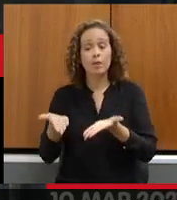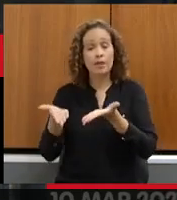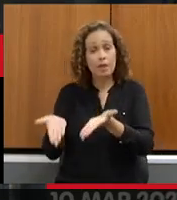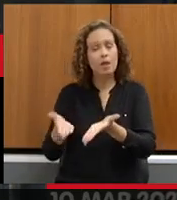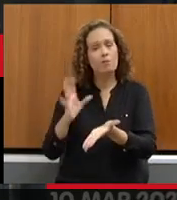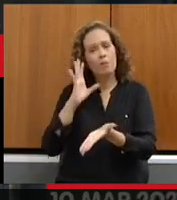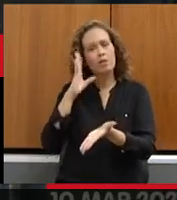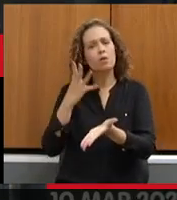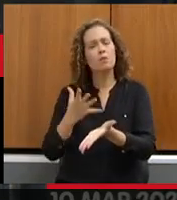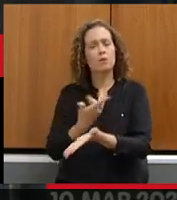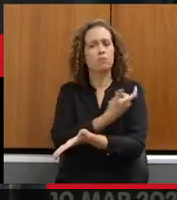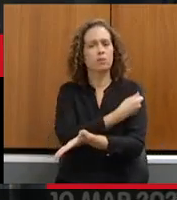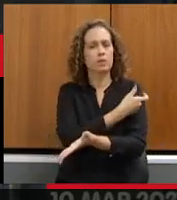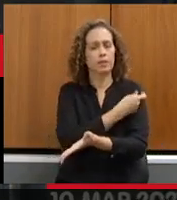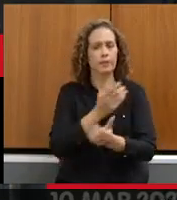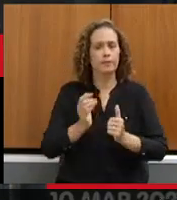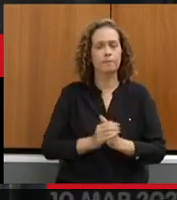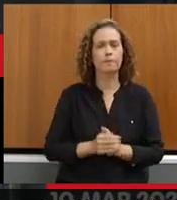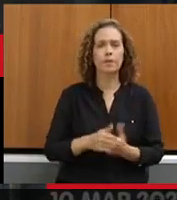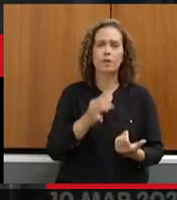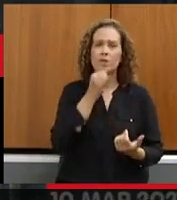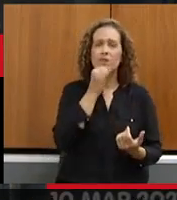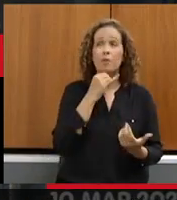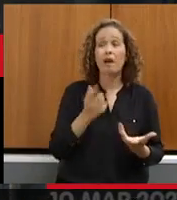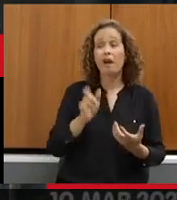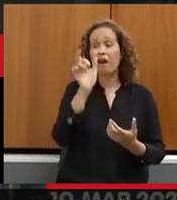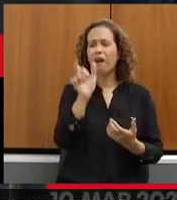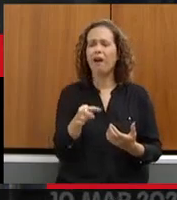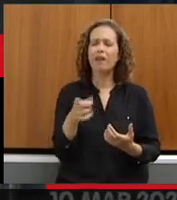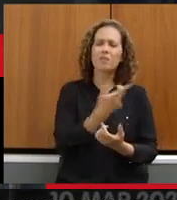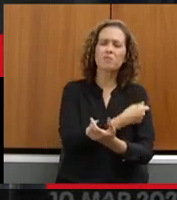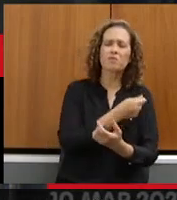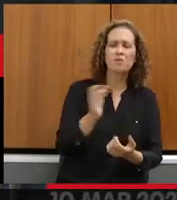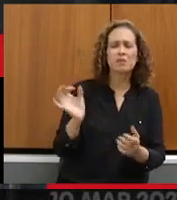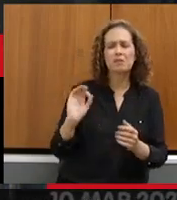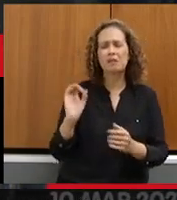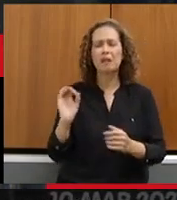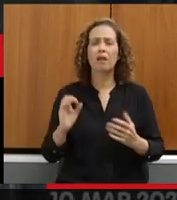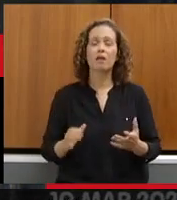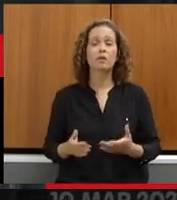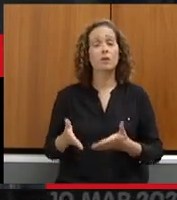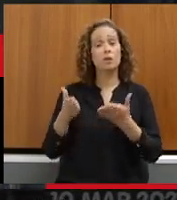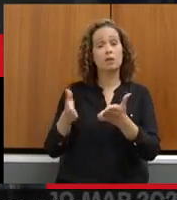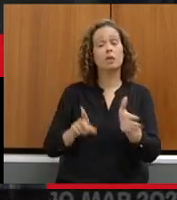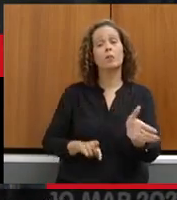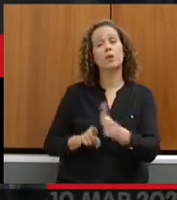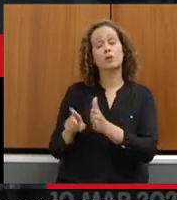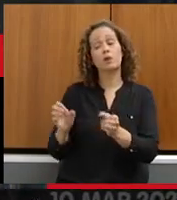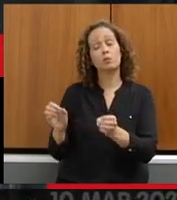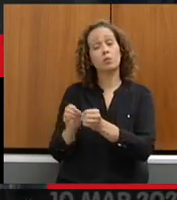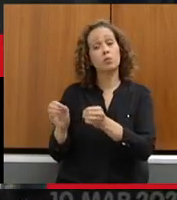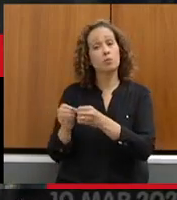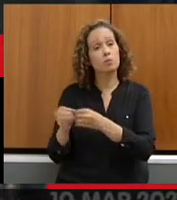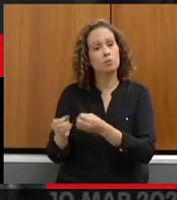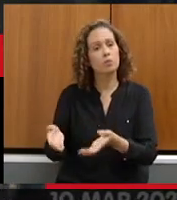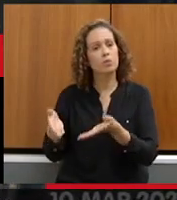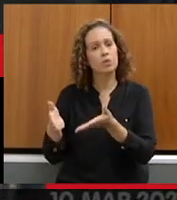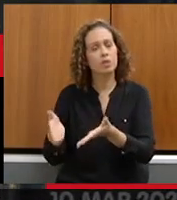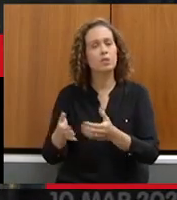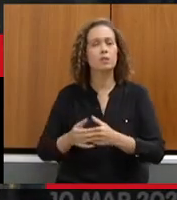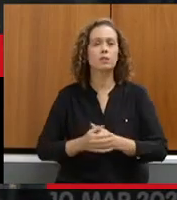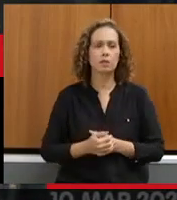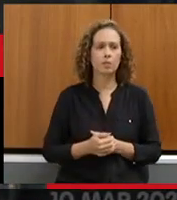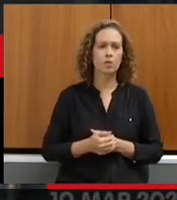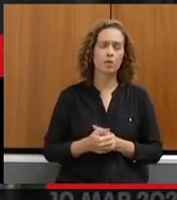tá então caso especificar ou não sei quem não foi vacinado isso daí tem que perguntar no município qual que é e a sequência